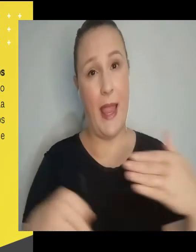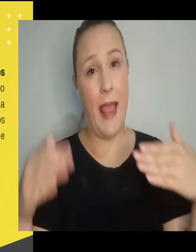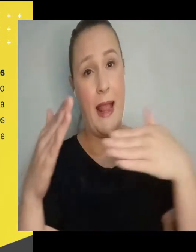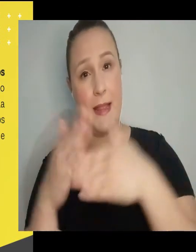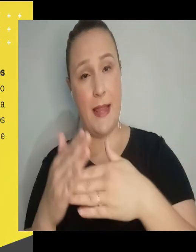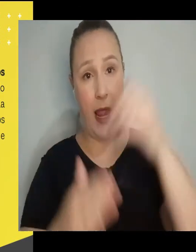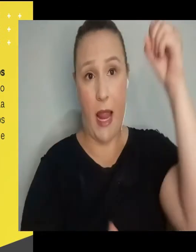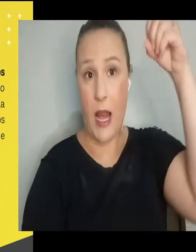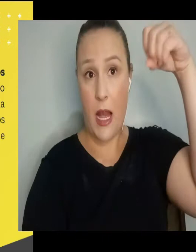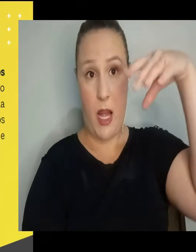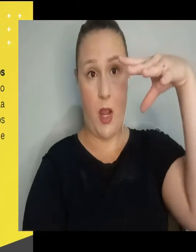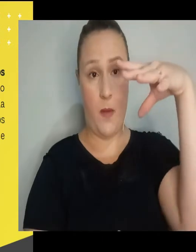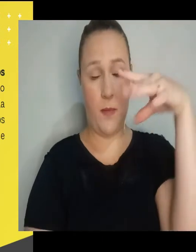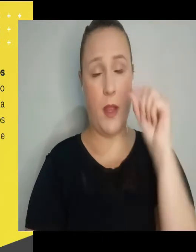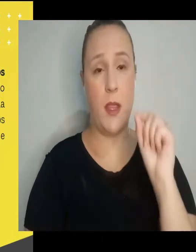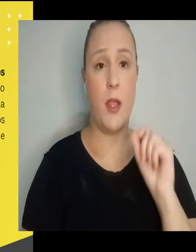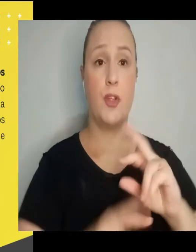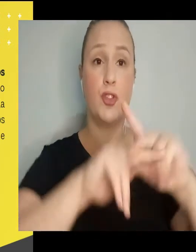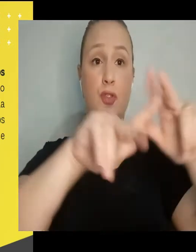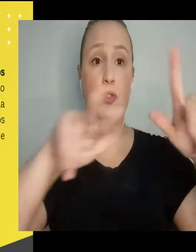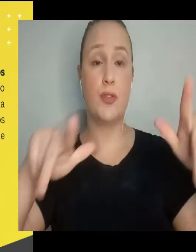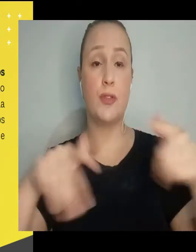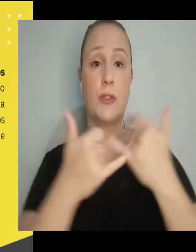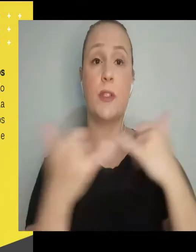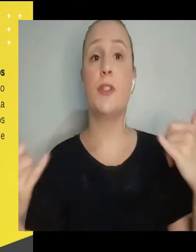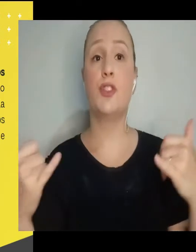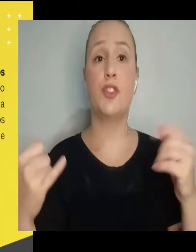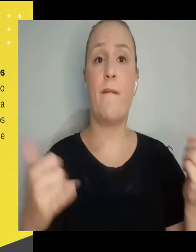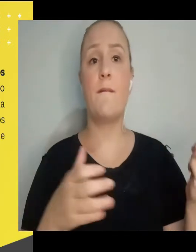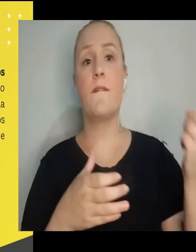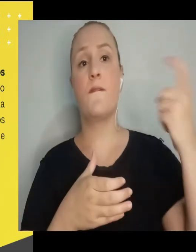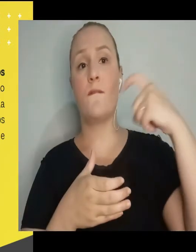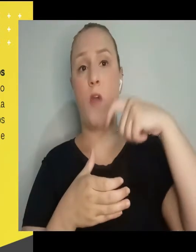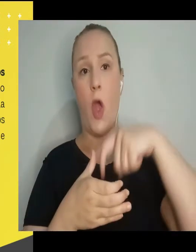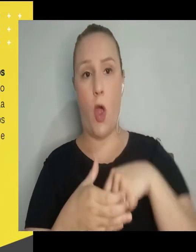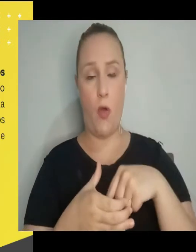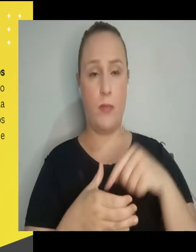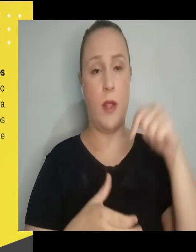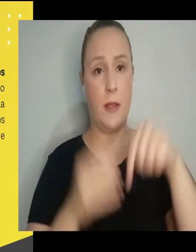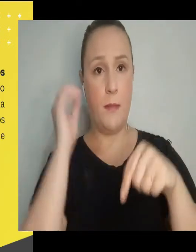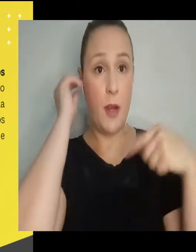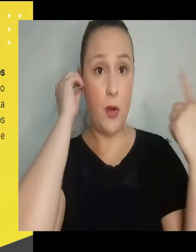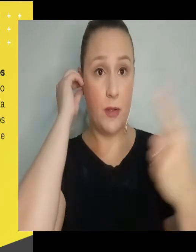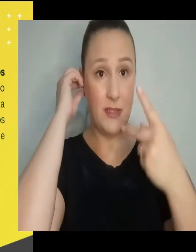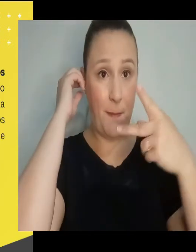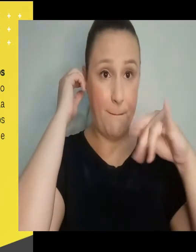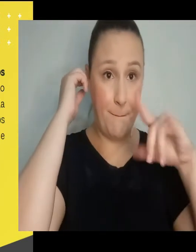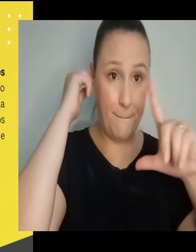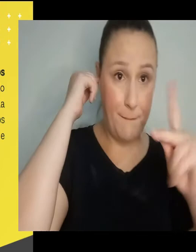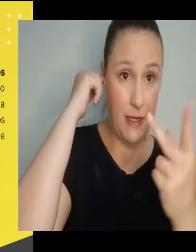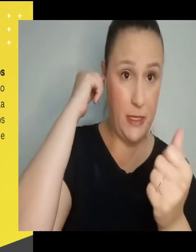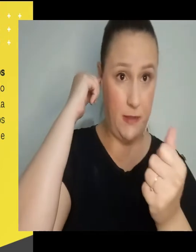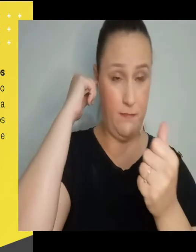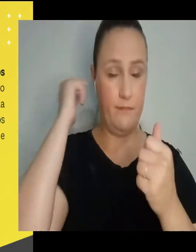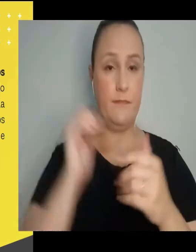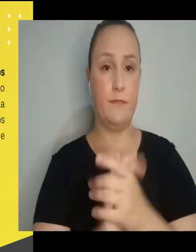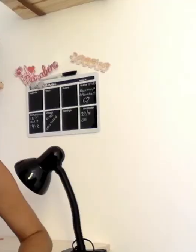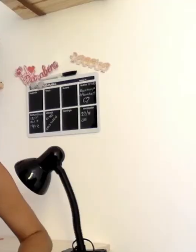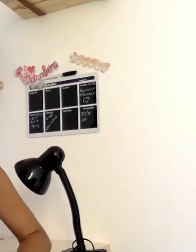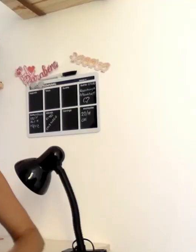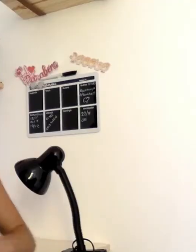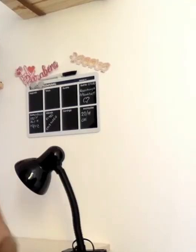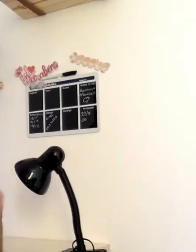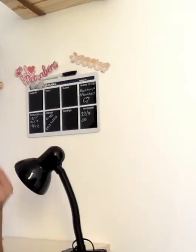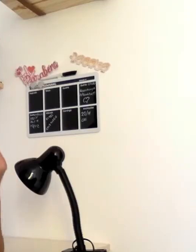da pilha, vai até a nossa lâmpada e o resto da energia volta